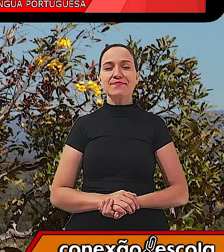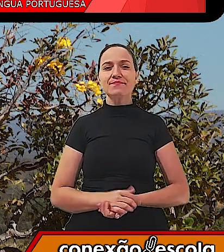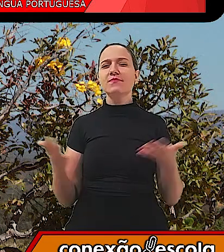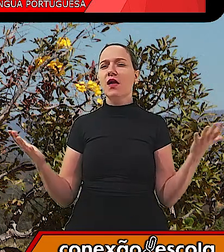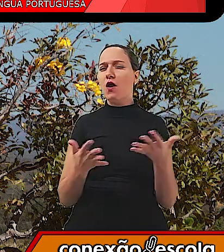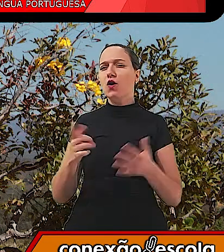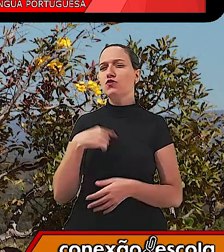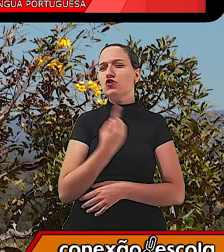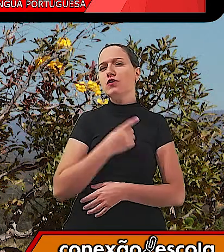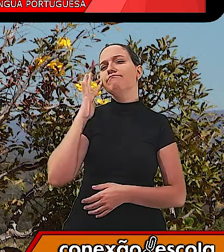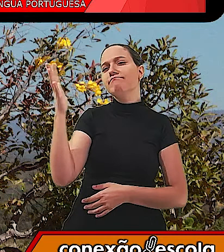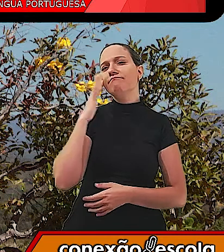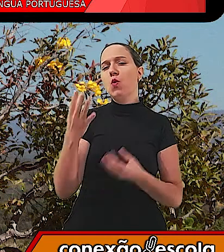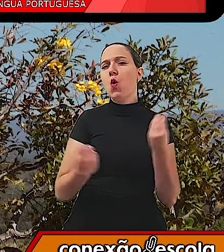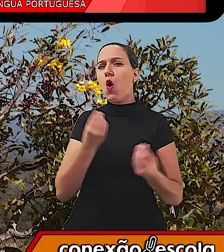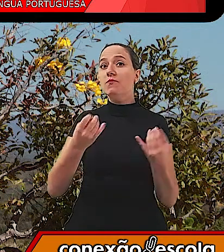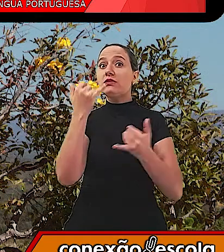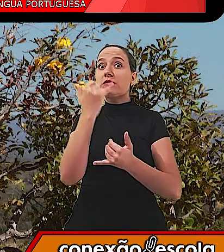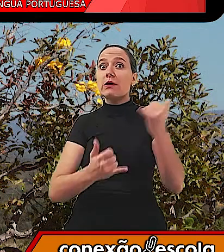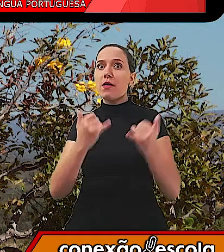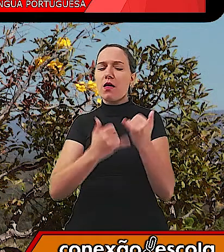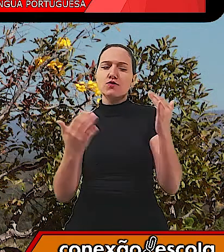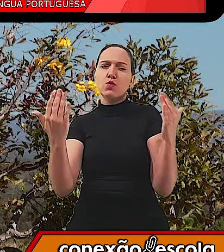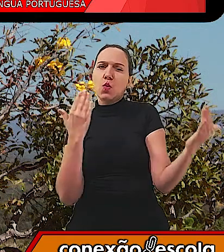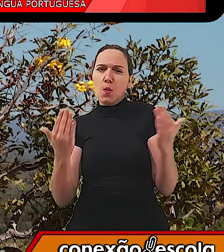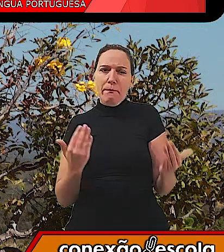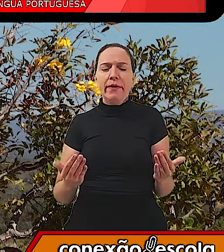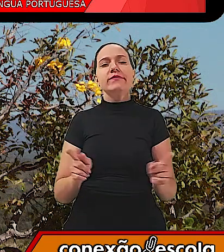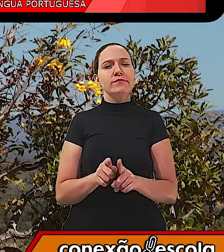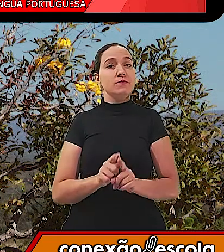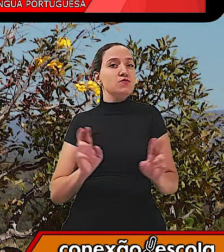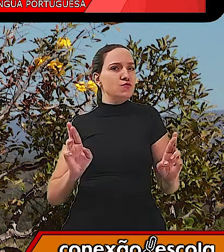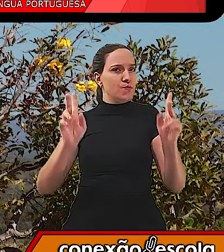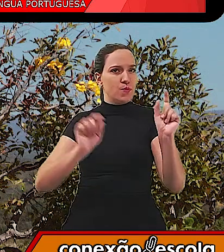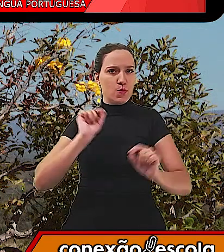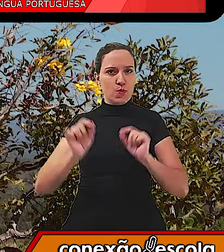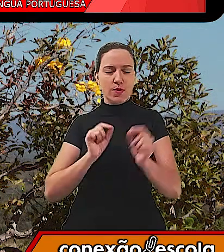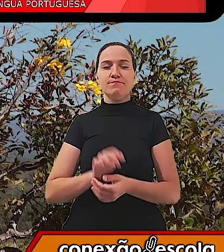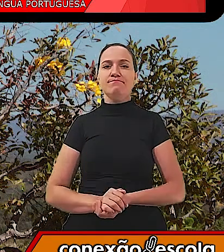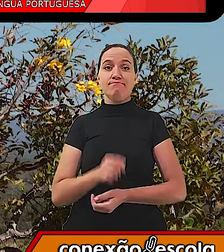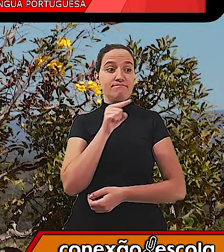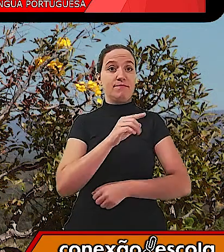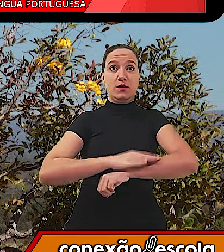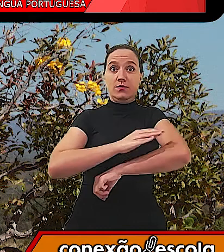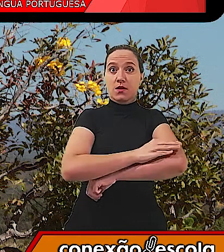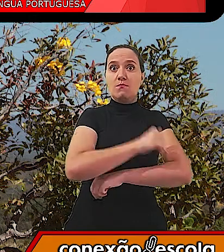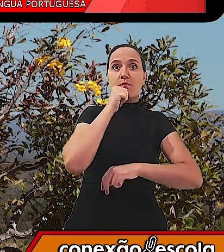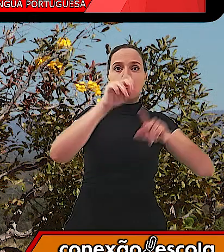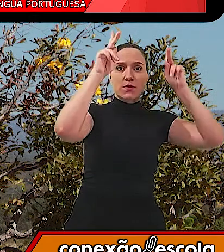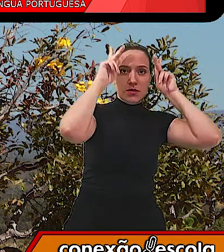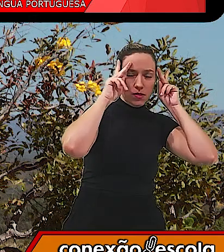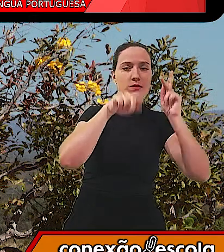Agora vamos pensar nas semelhanças e diferenças. A princesa e o sapo